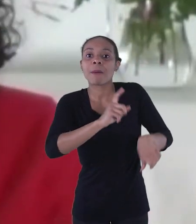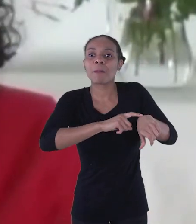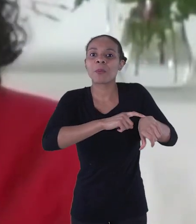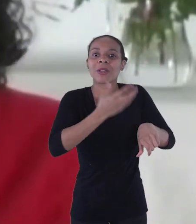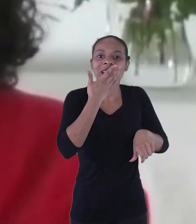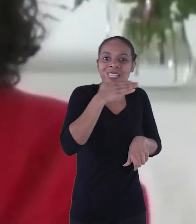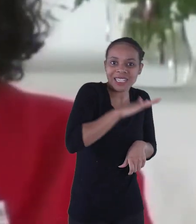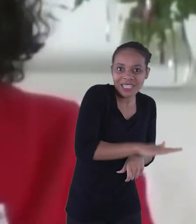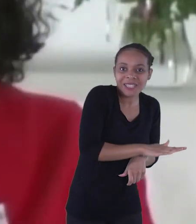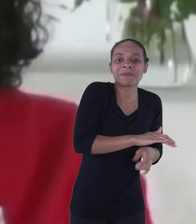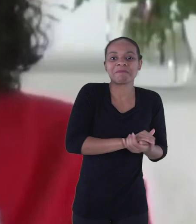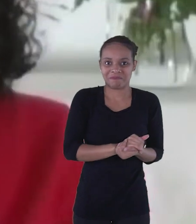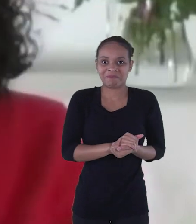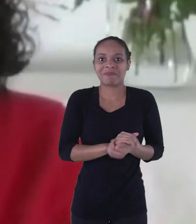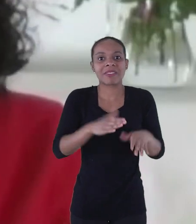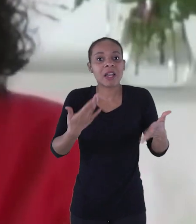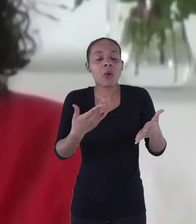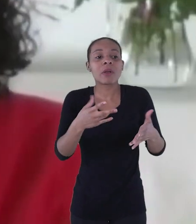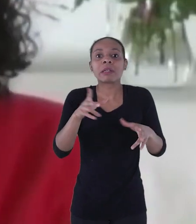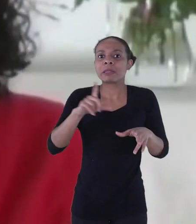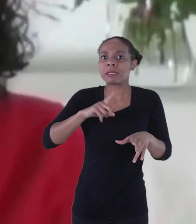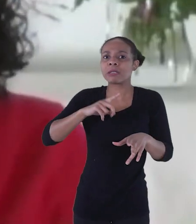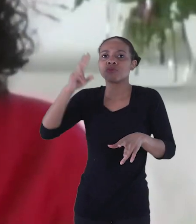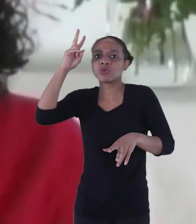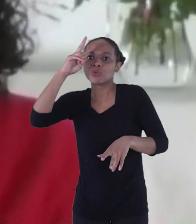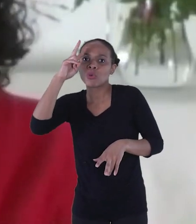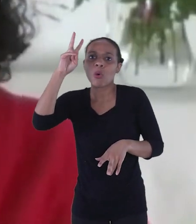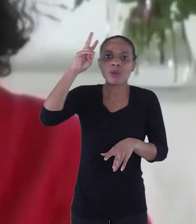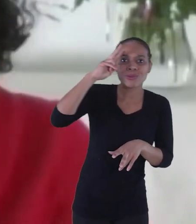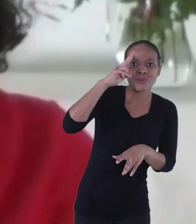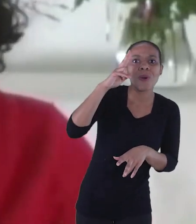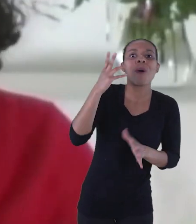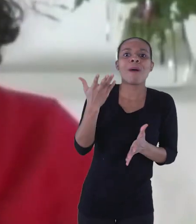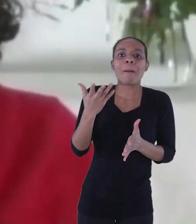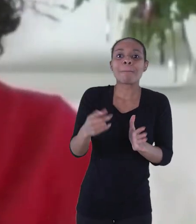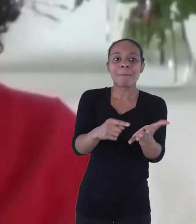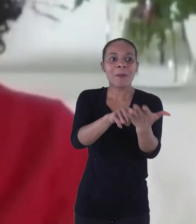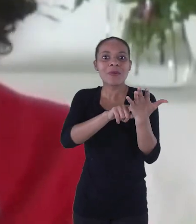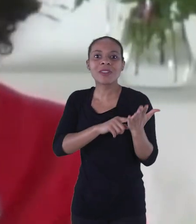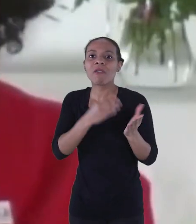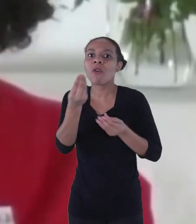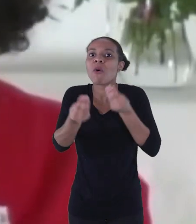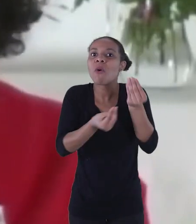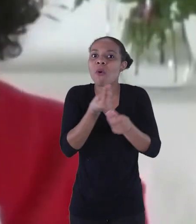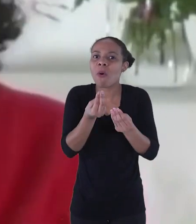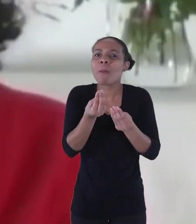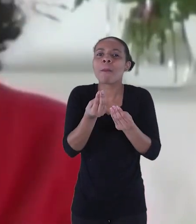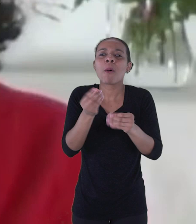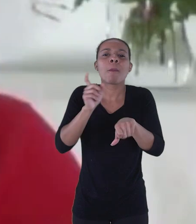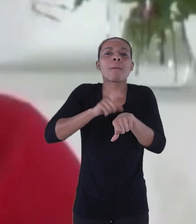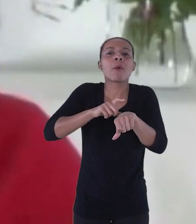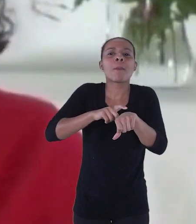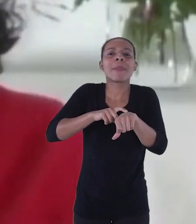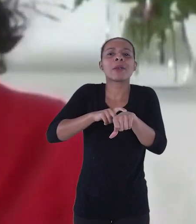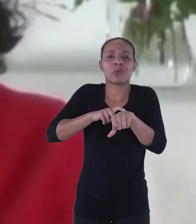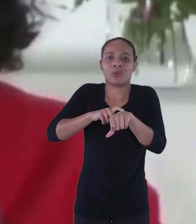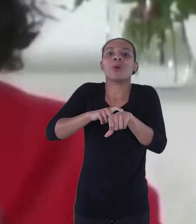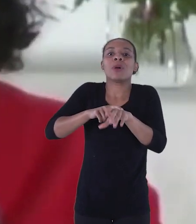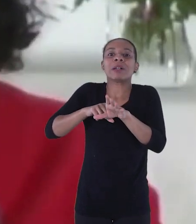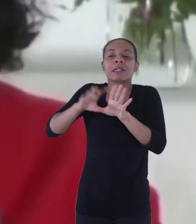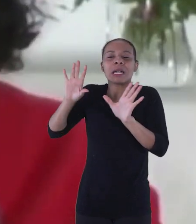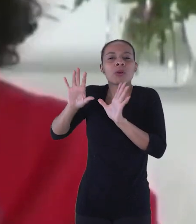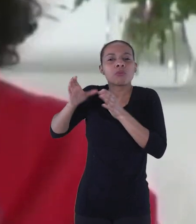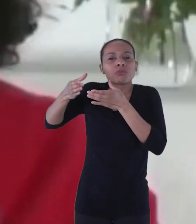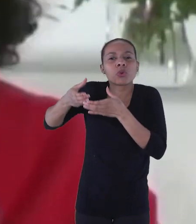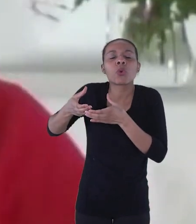que apresentavam para a gente uma sociedade nascida do ciclo do ouro, a outra do ciclo do diamante,